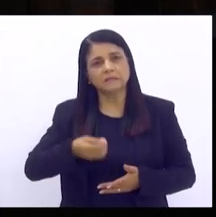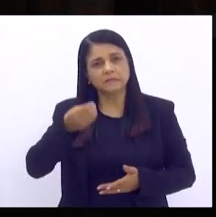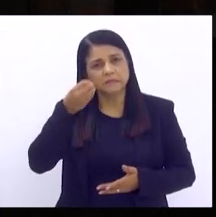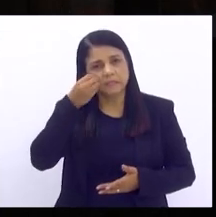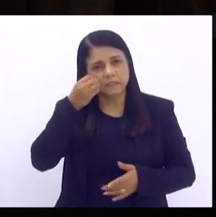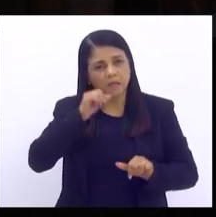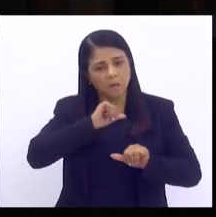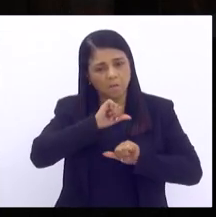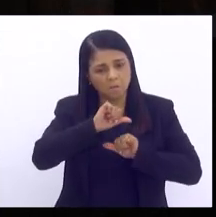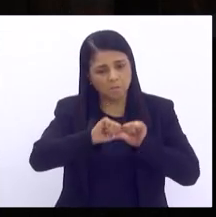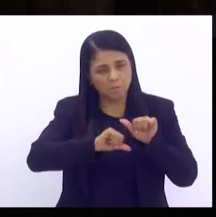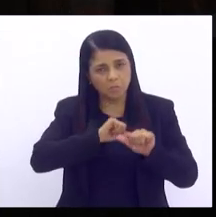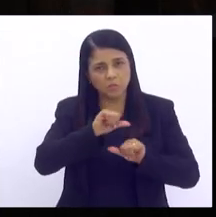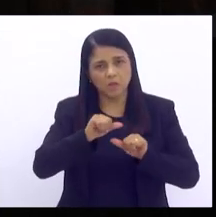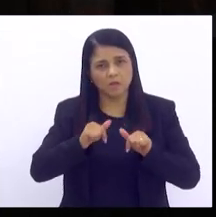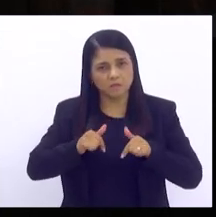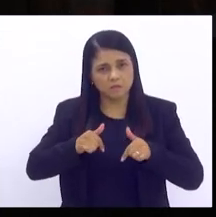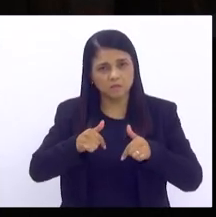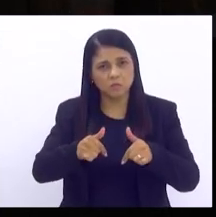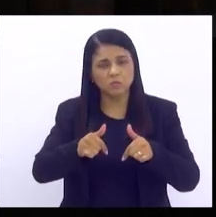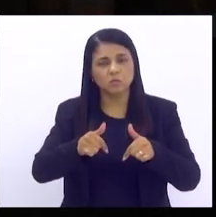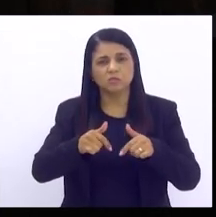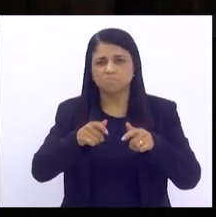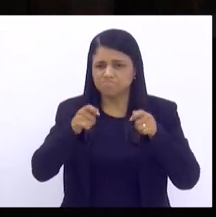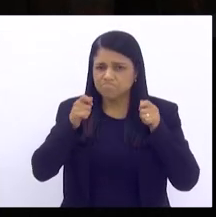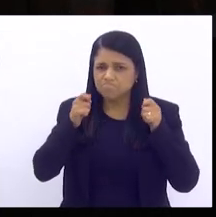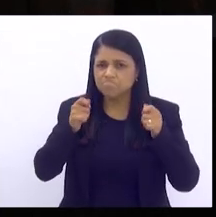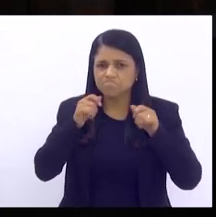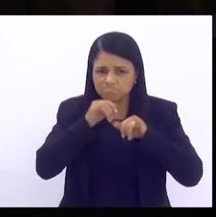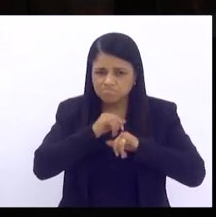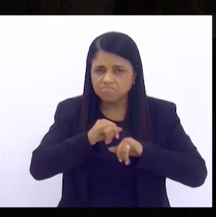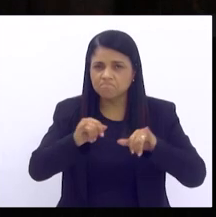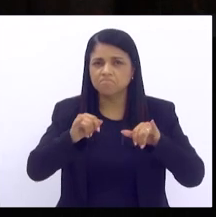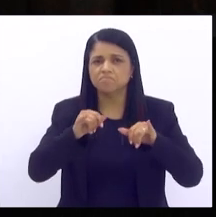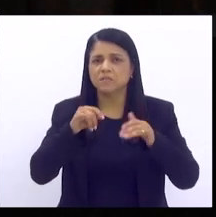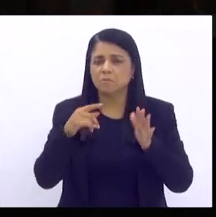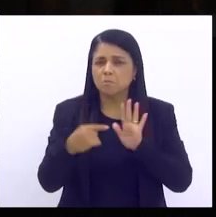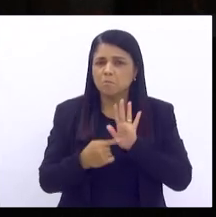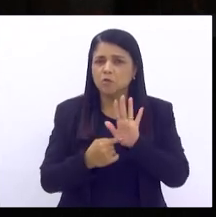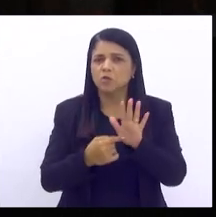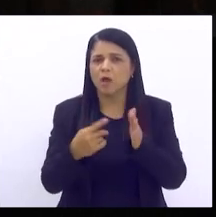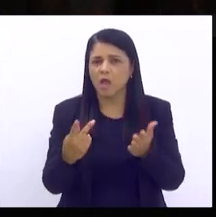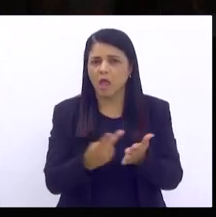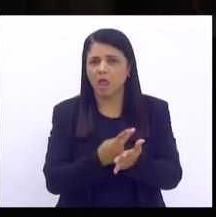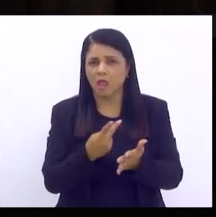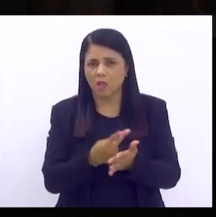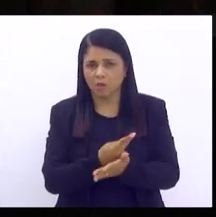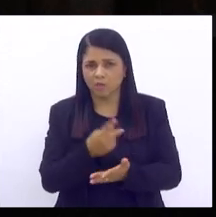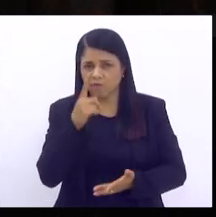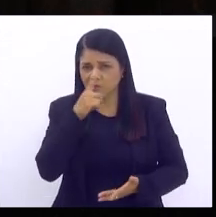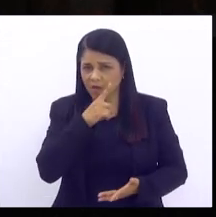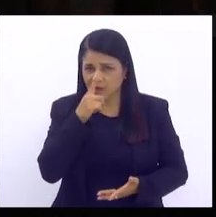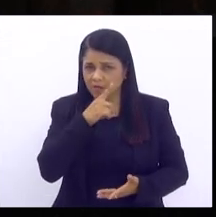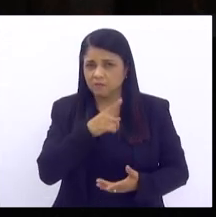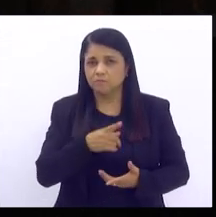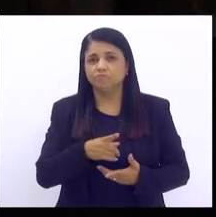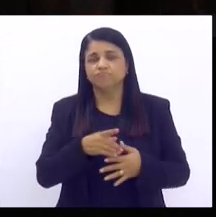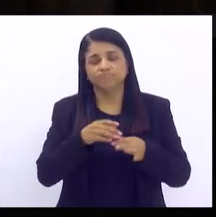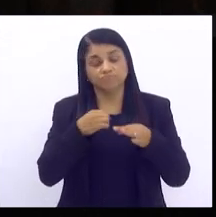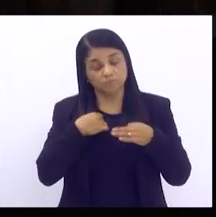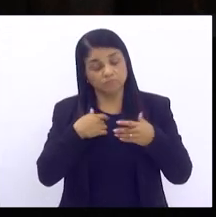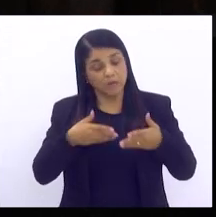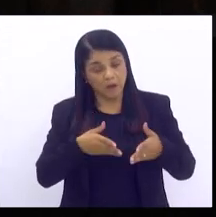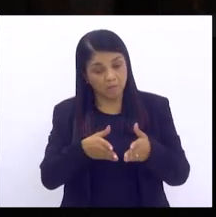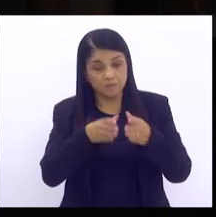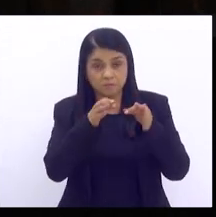as legislações, protestar, mostrar que isso está errado, né? Porque considero que esse seja o